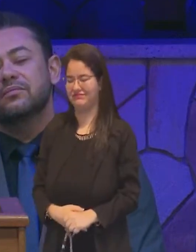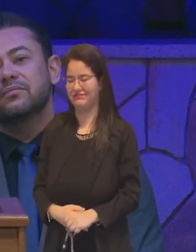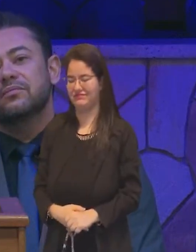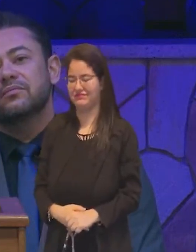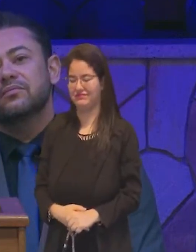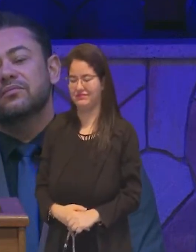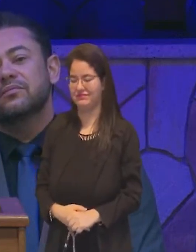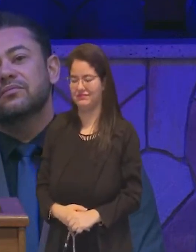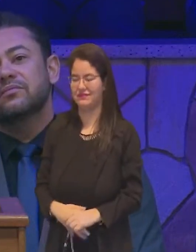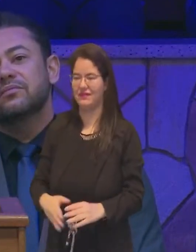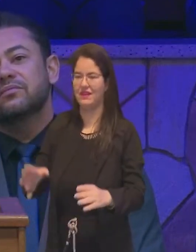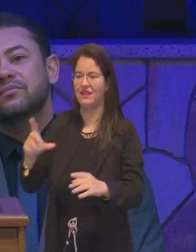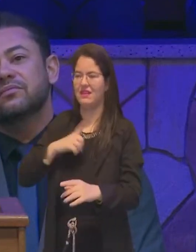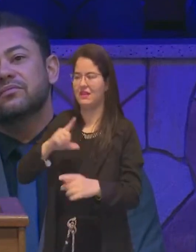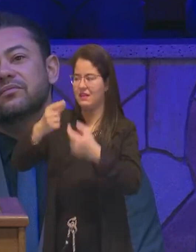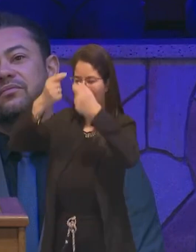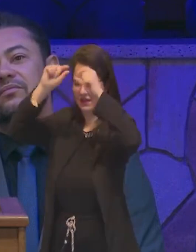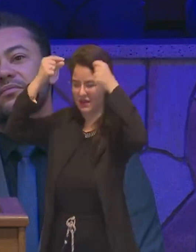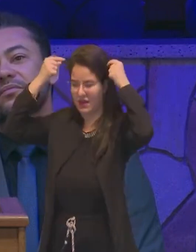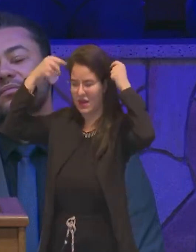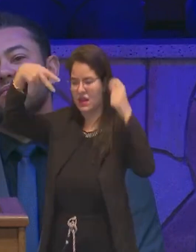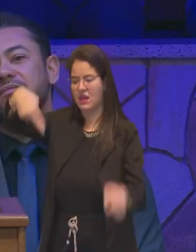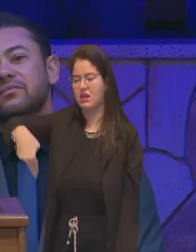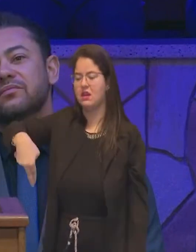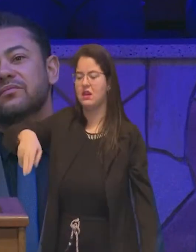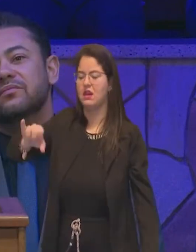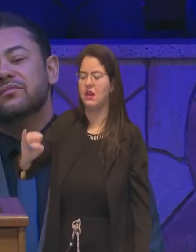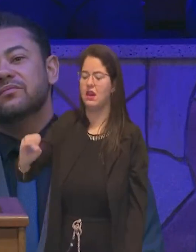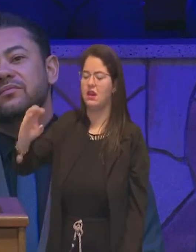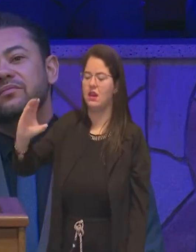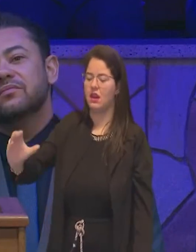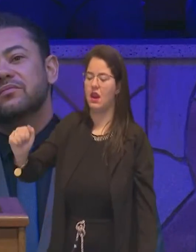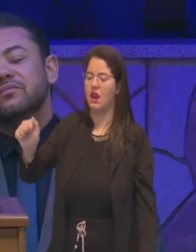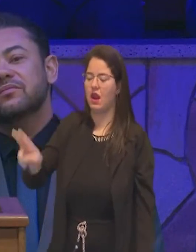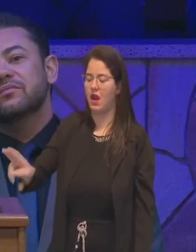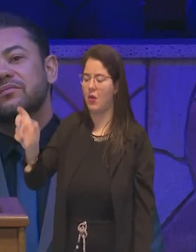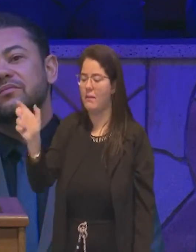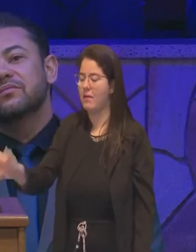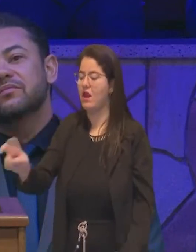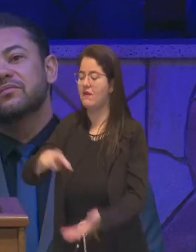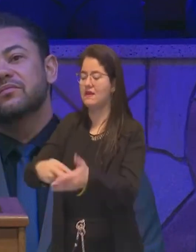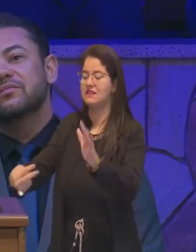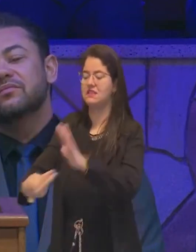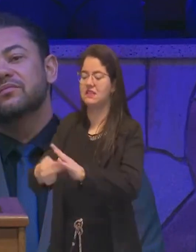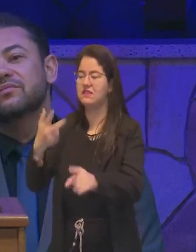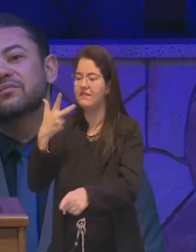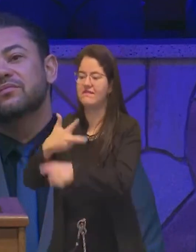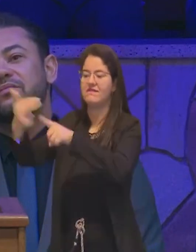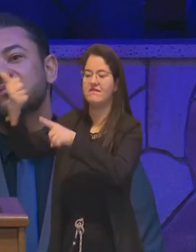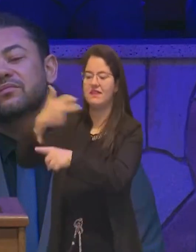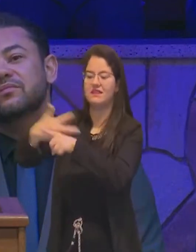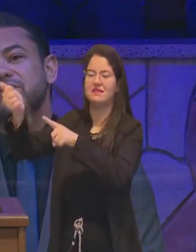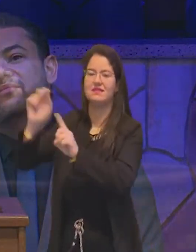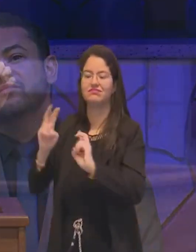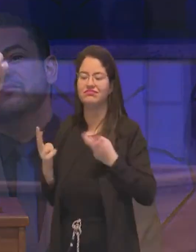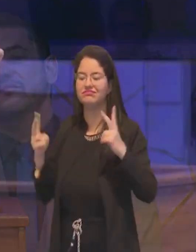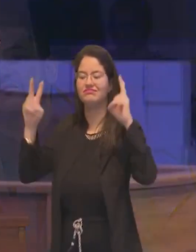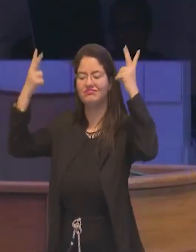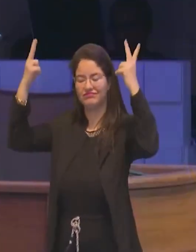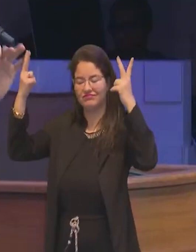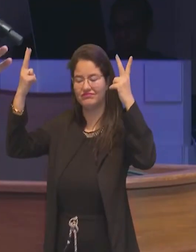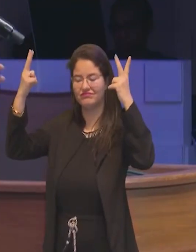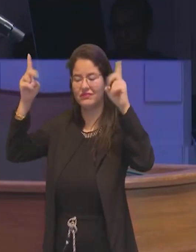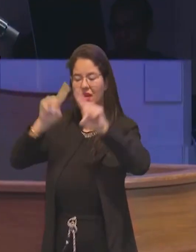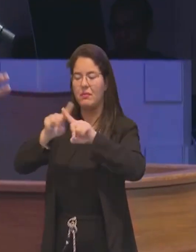no grego, é nikao, e ela significa vencer, um vencedor, mas